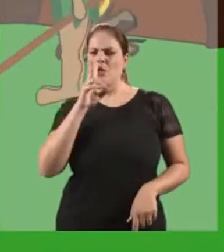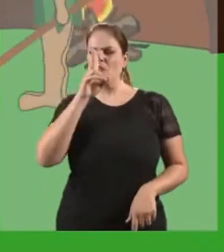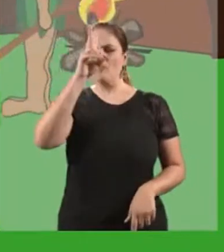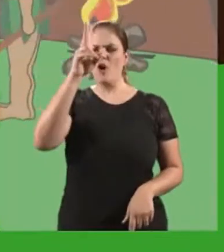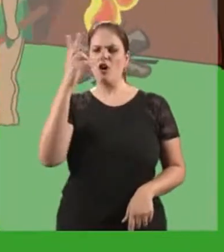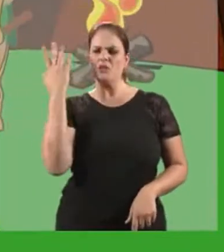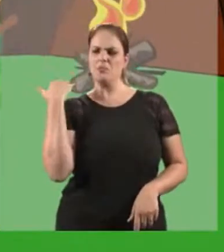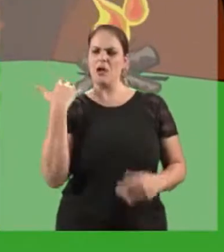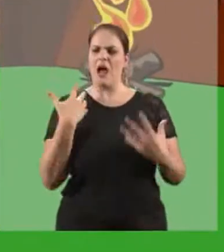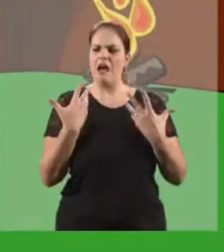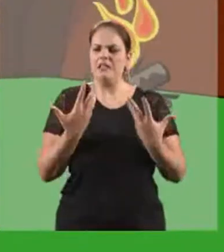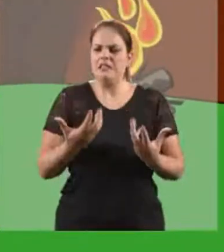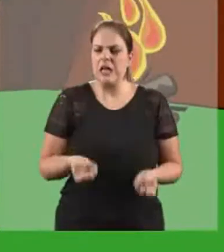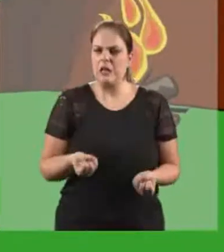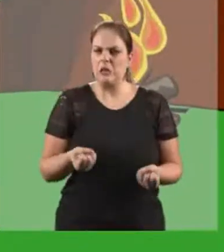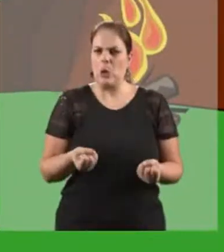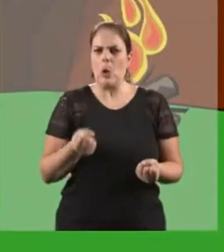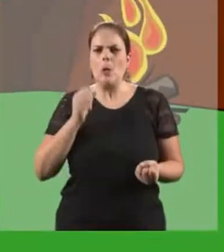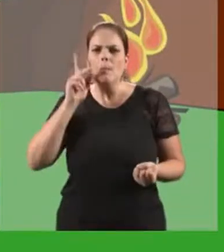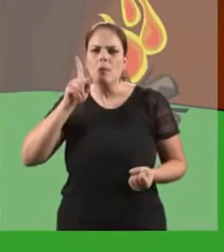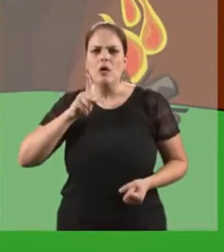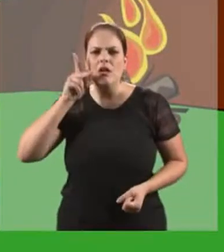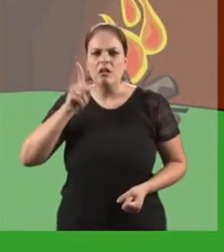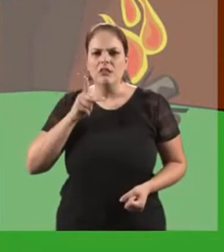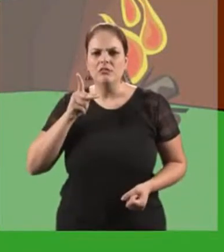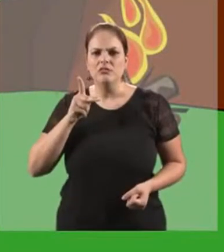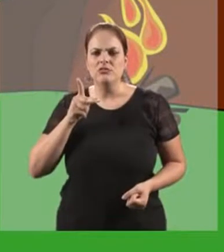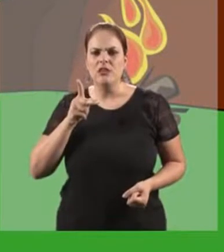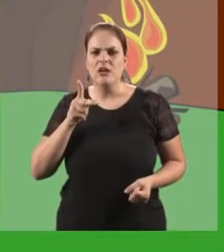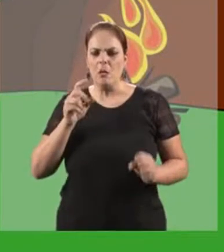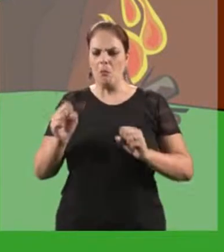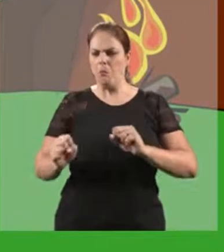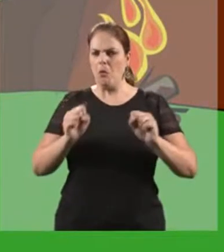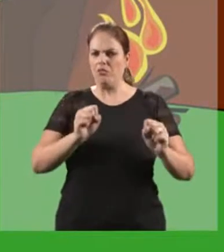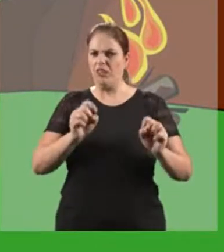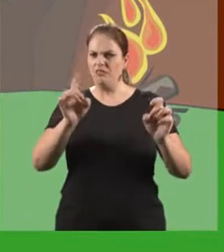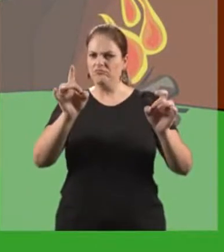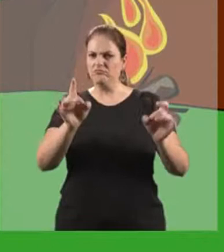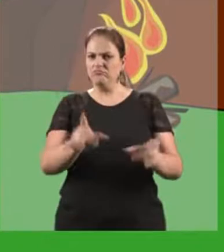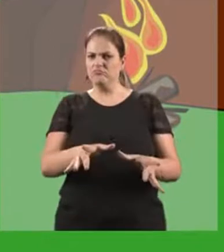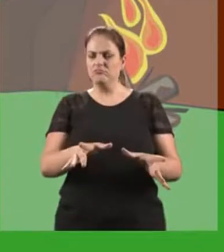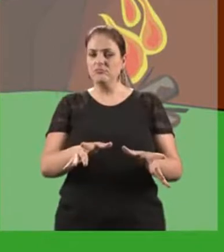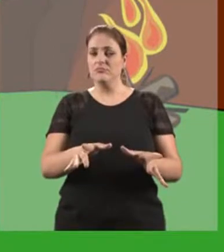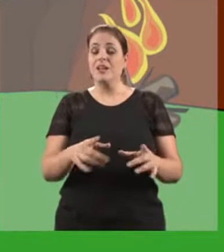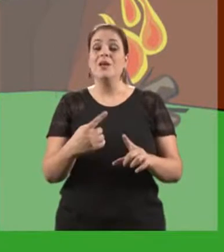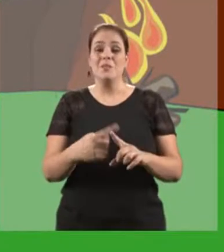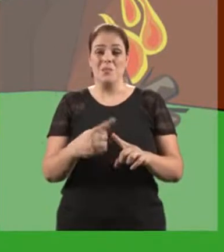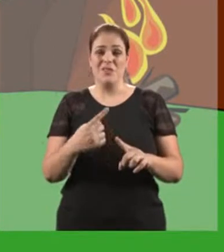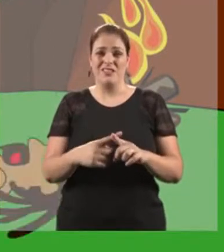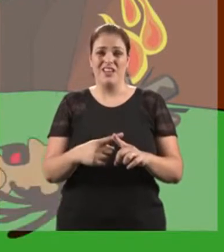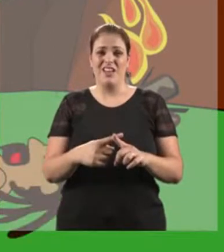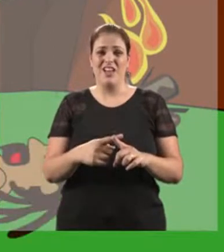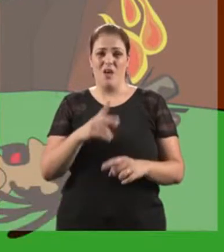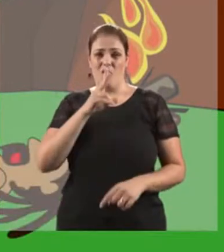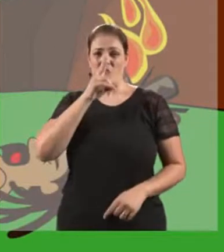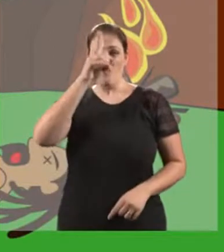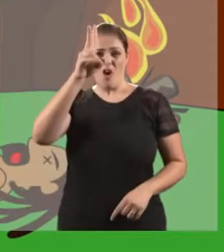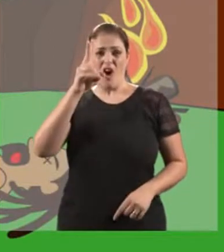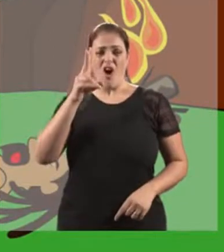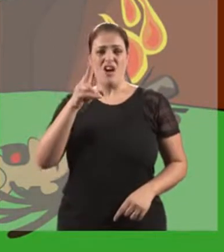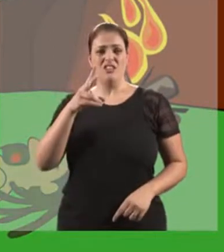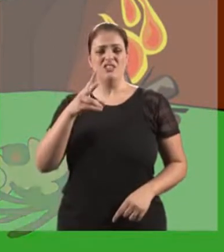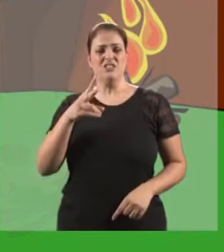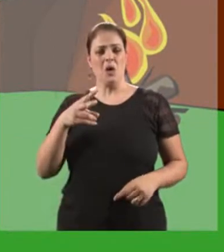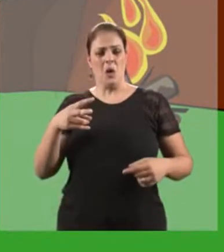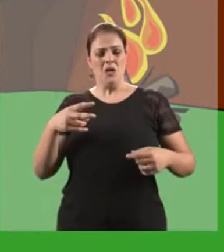concordaram com isso no passado, já que estavam abrindo mão de seu poder? Porque os mais fortes tinham que estar sempre prontos